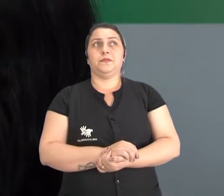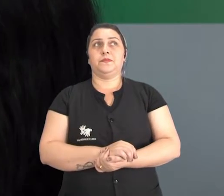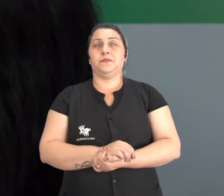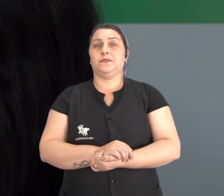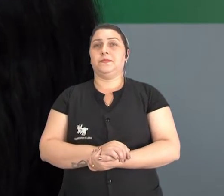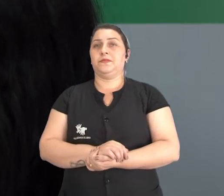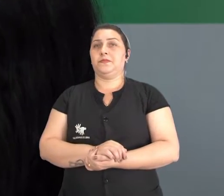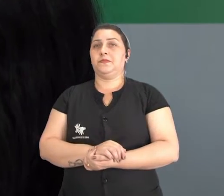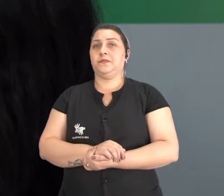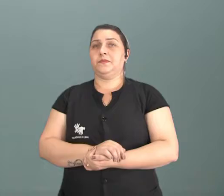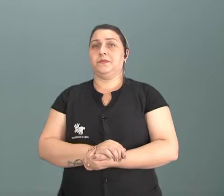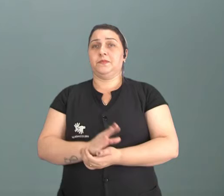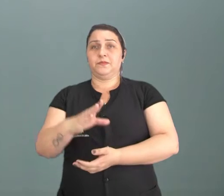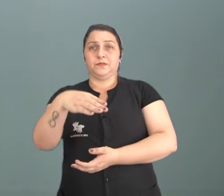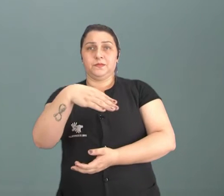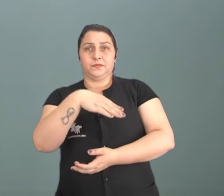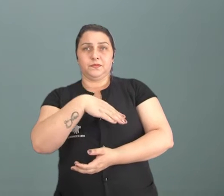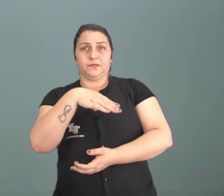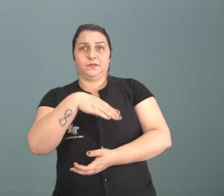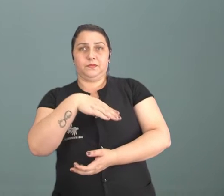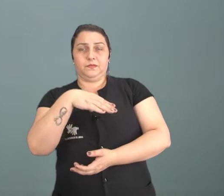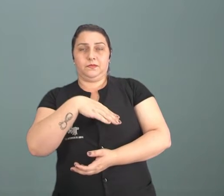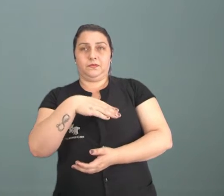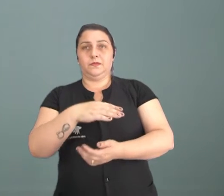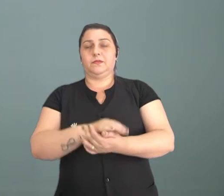uma cidade